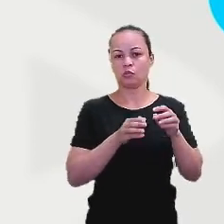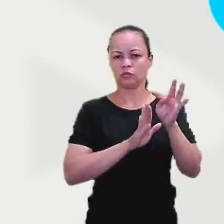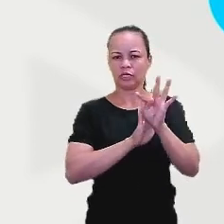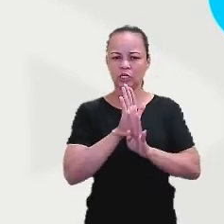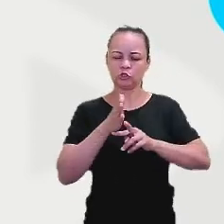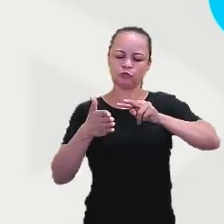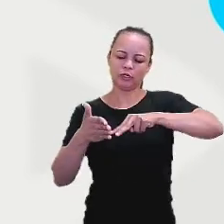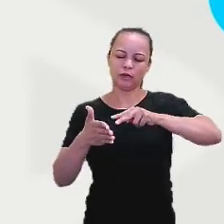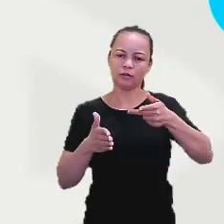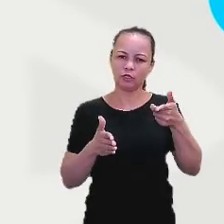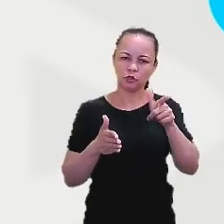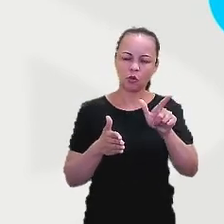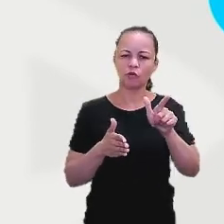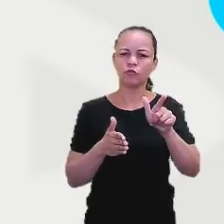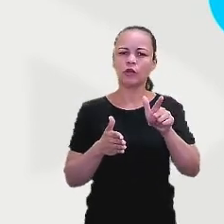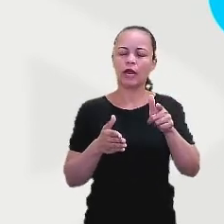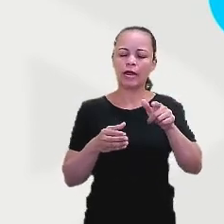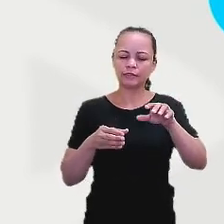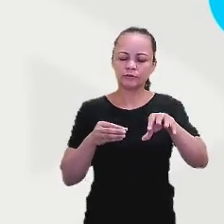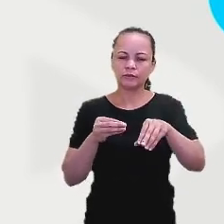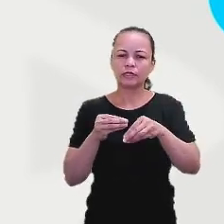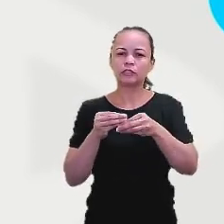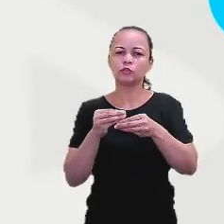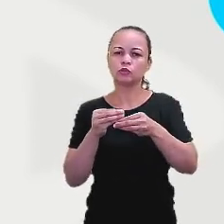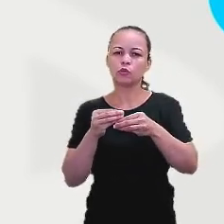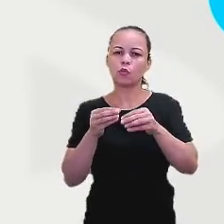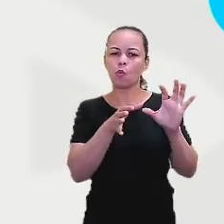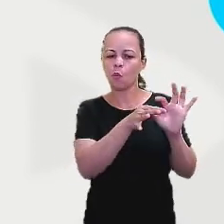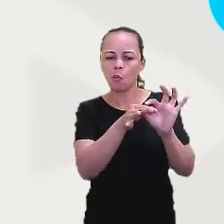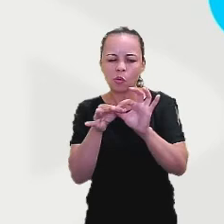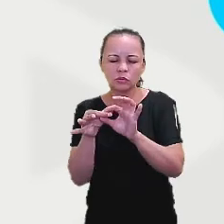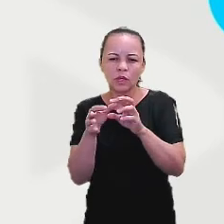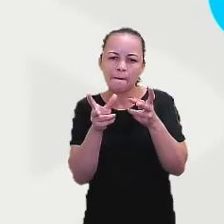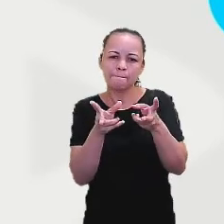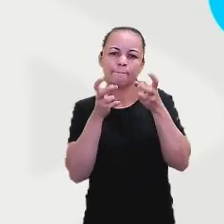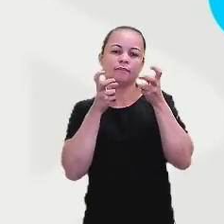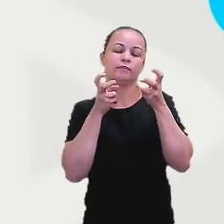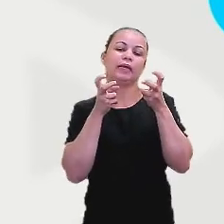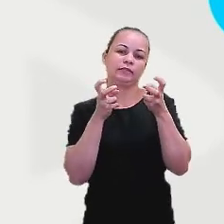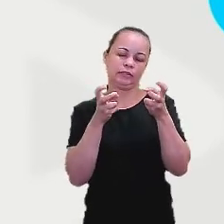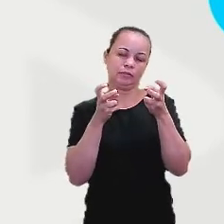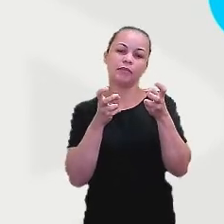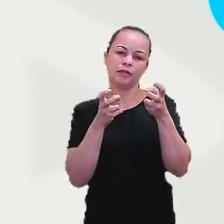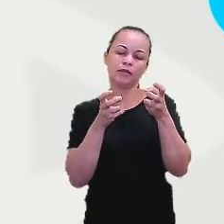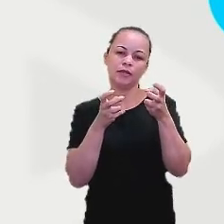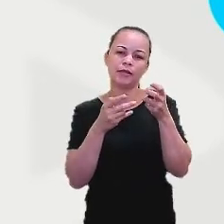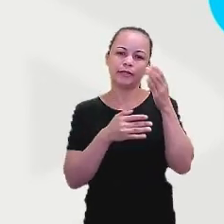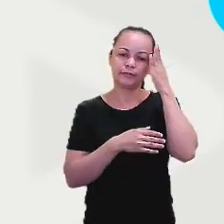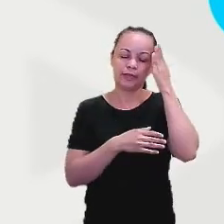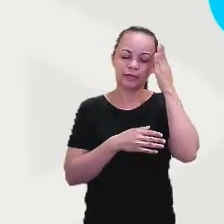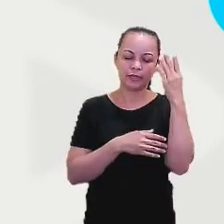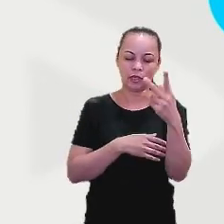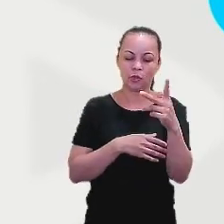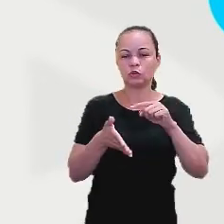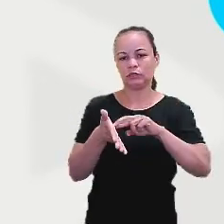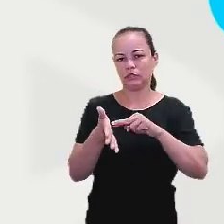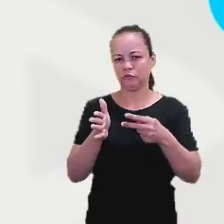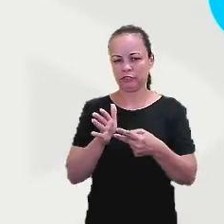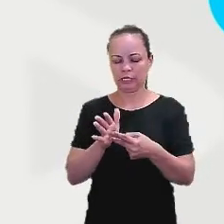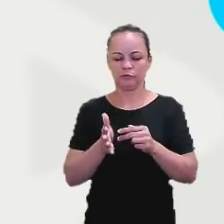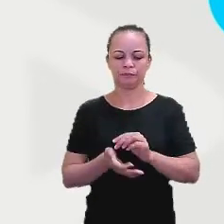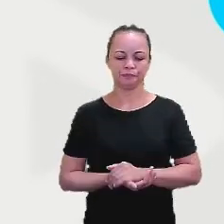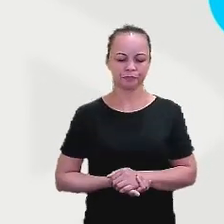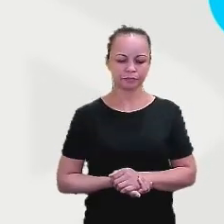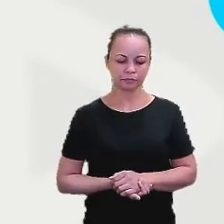né, a gente consegue, dentro do contexto, perceber, identificar aí o significado dessa palavra. Então, ele